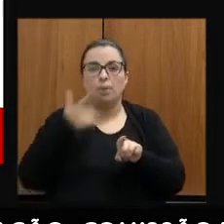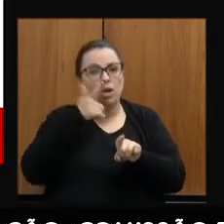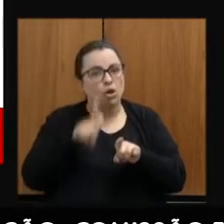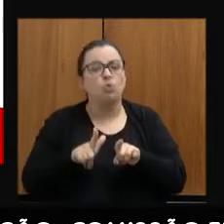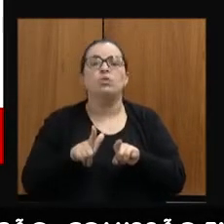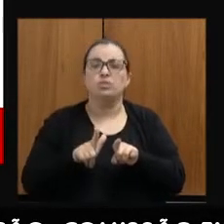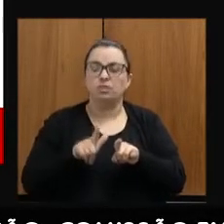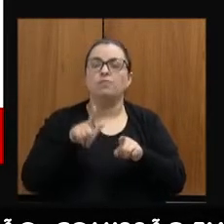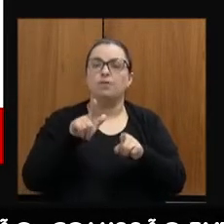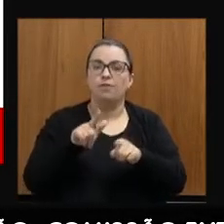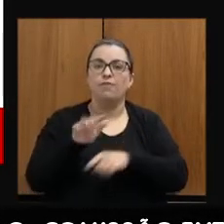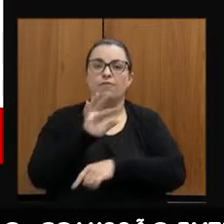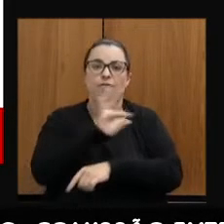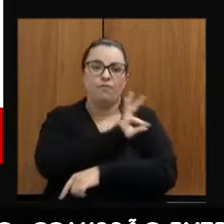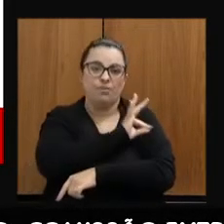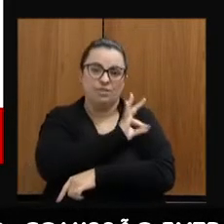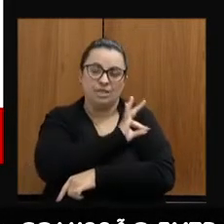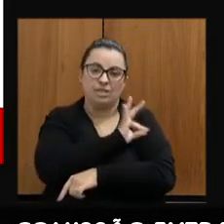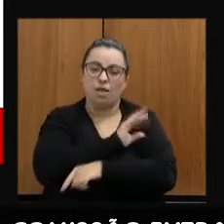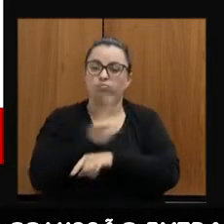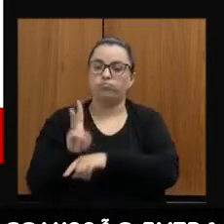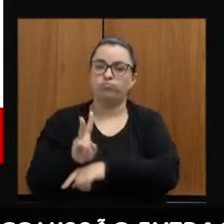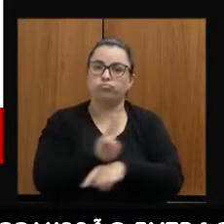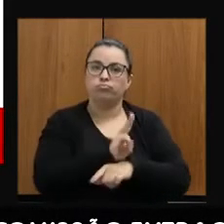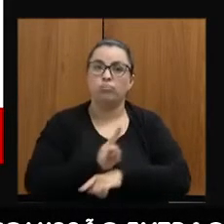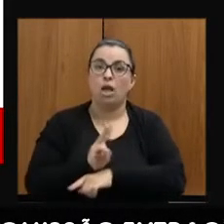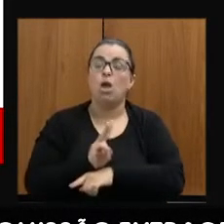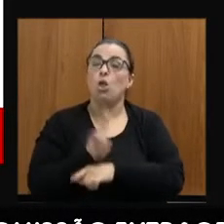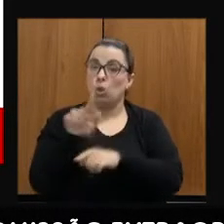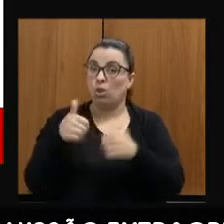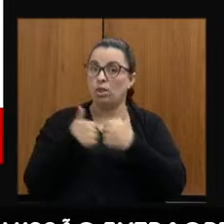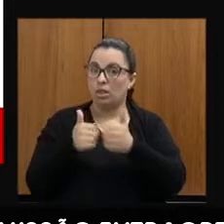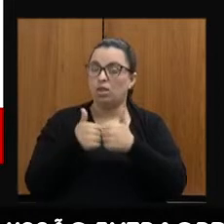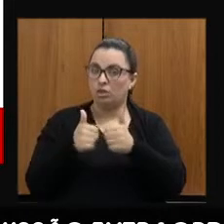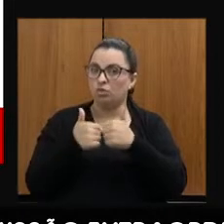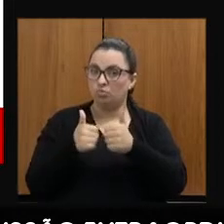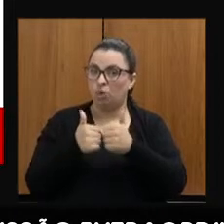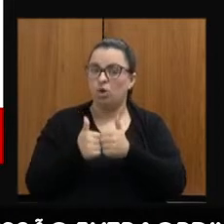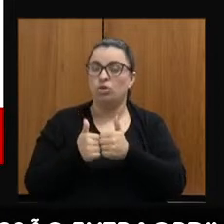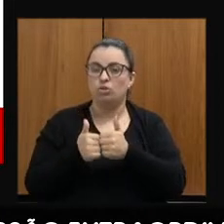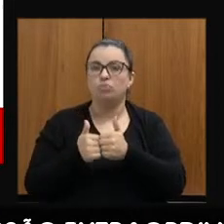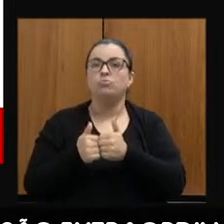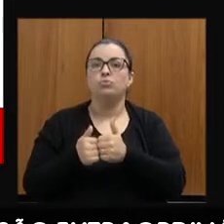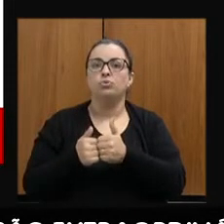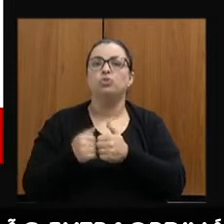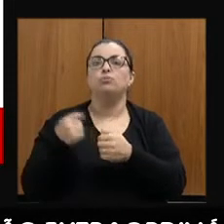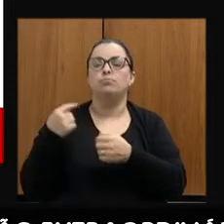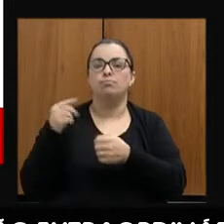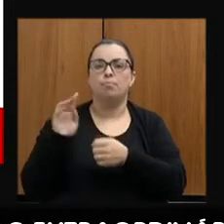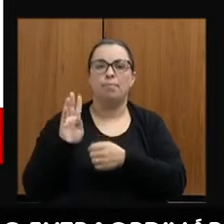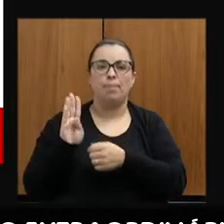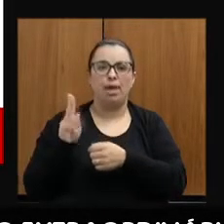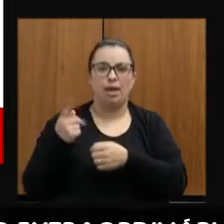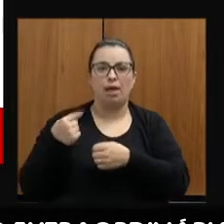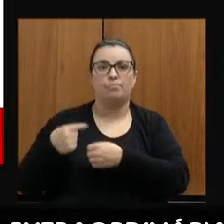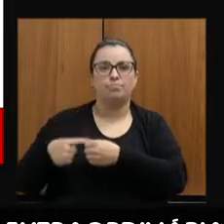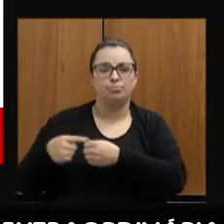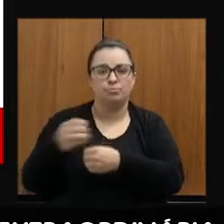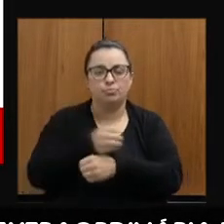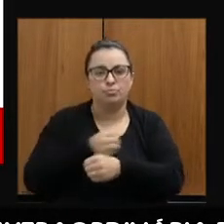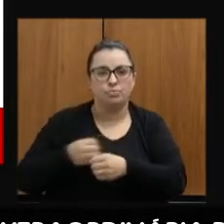realizar fiscalizações conjuntas no transporte coletivo Metropolitano então aumentar a capacidade de